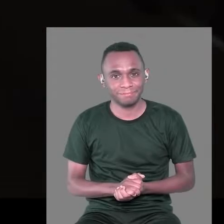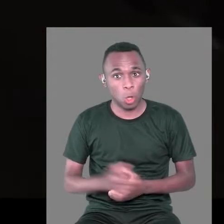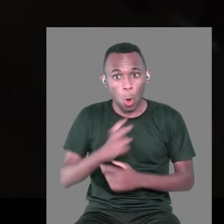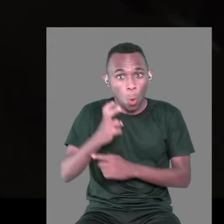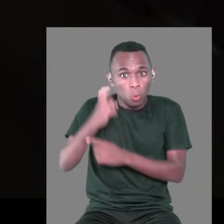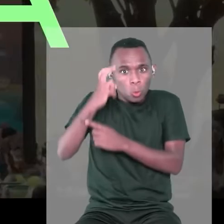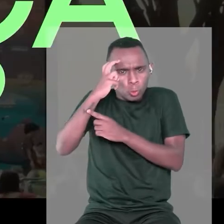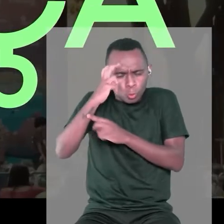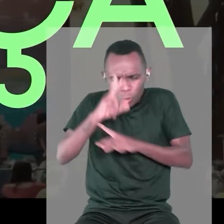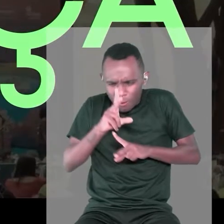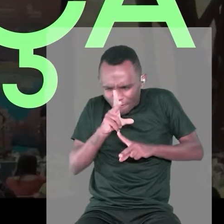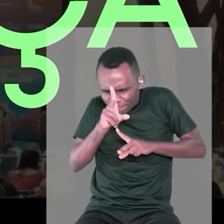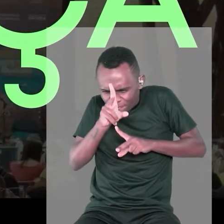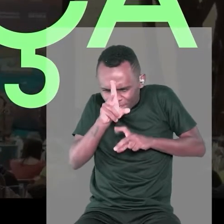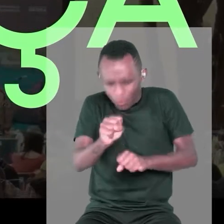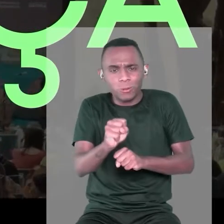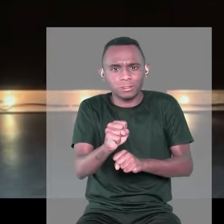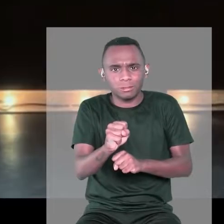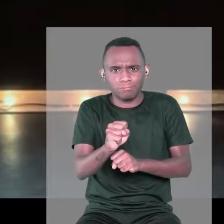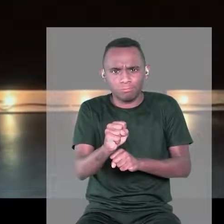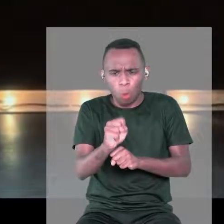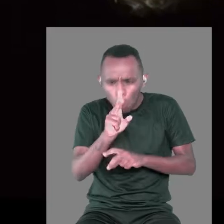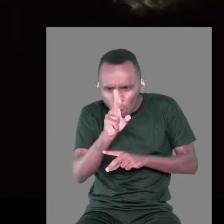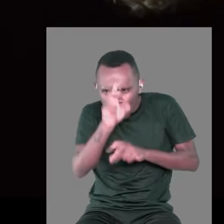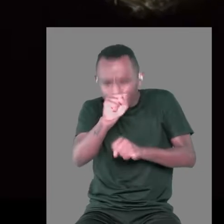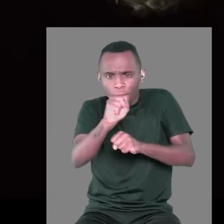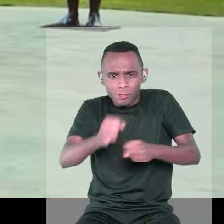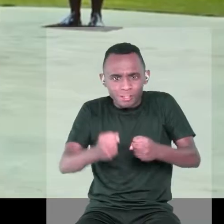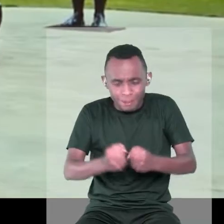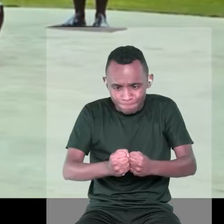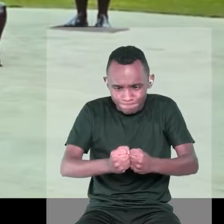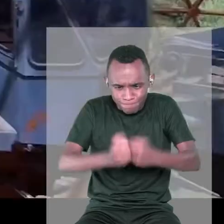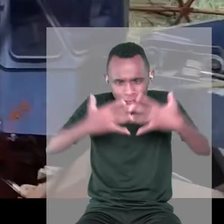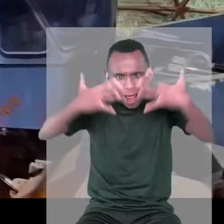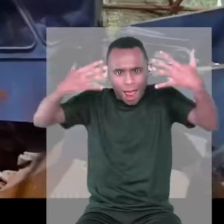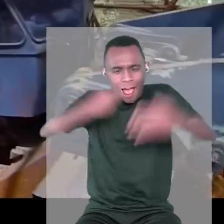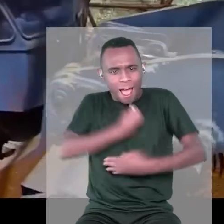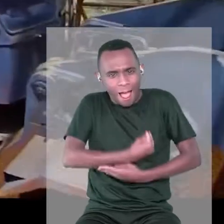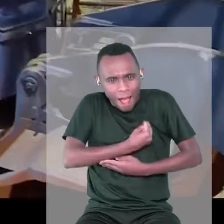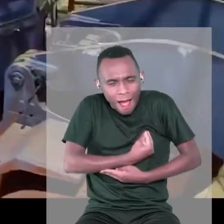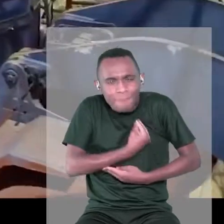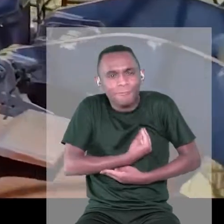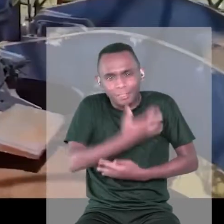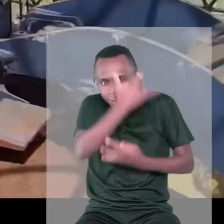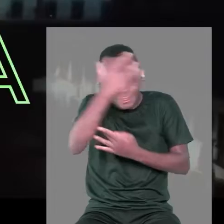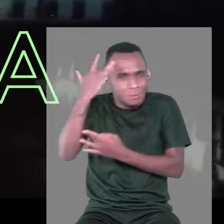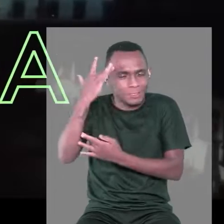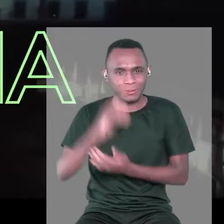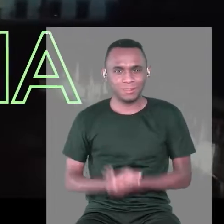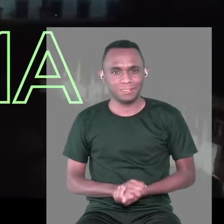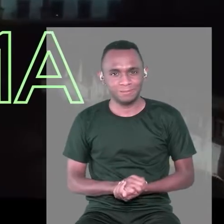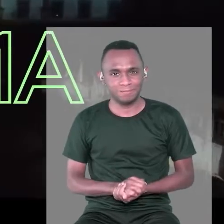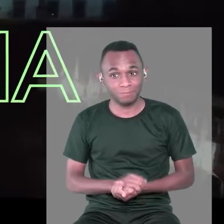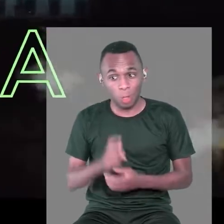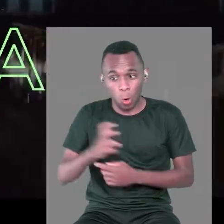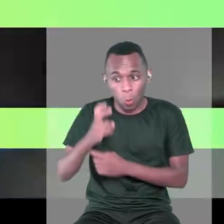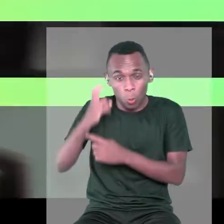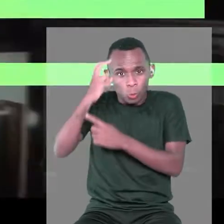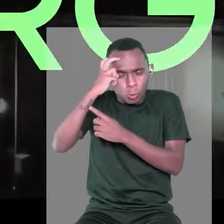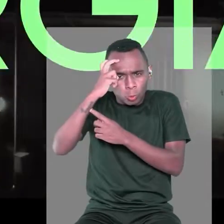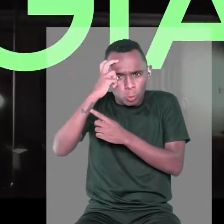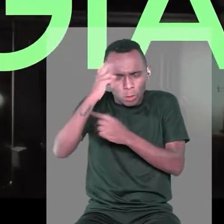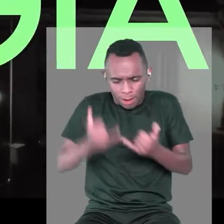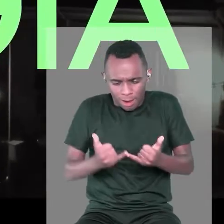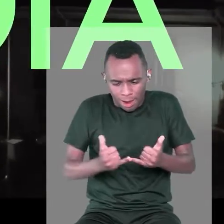A cultura é uma força que ilumina a vida das pessoas. A cultura